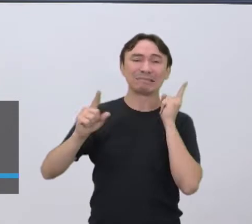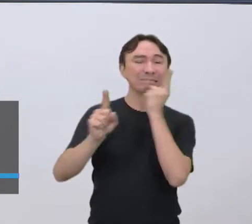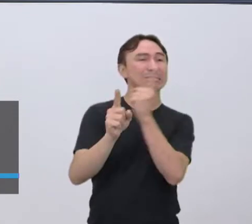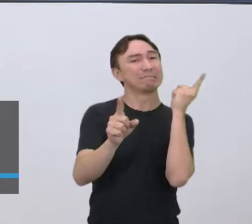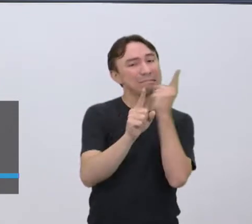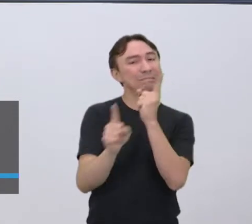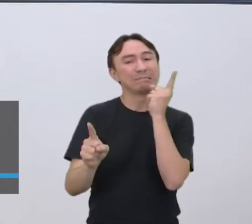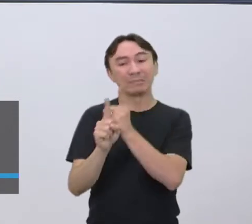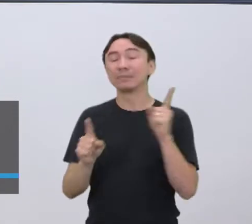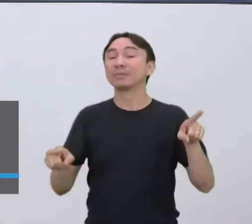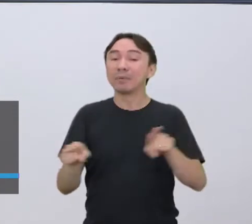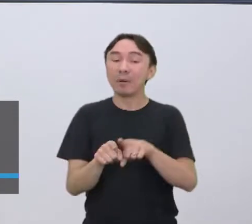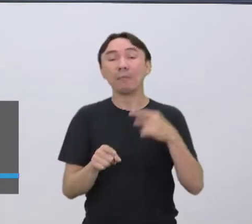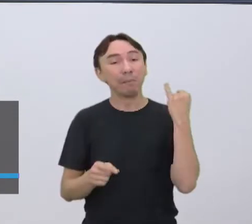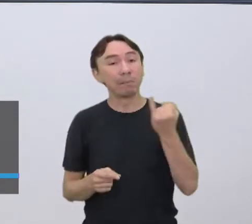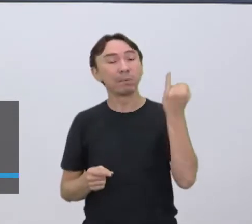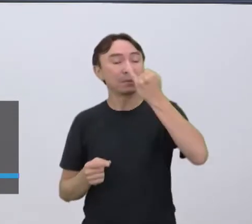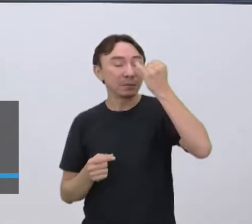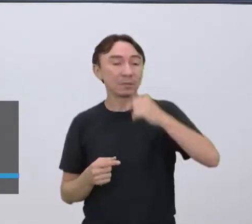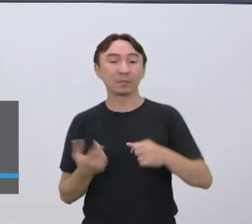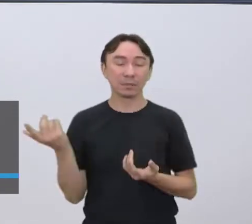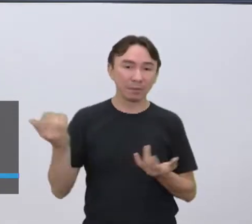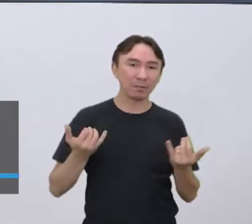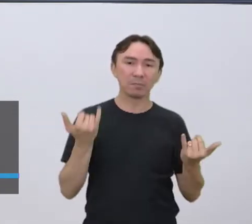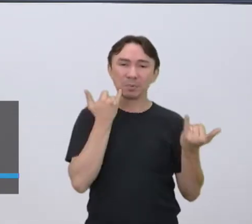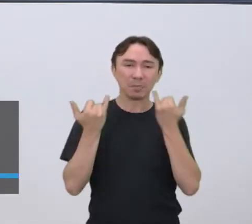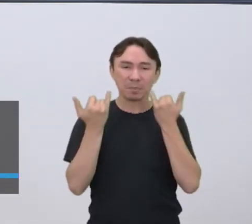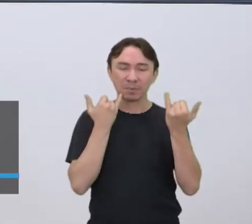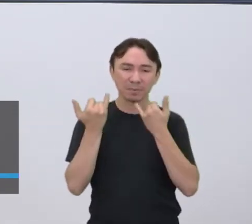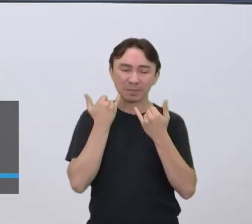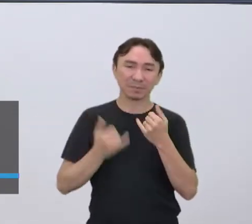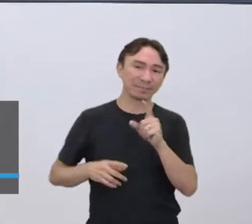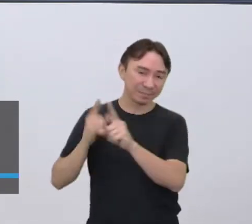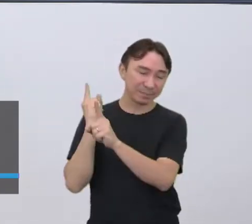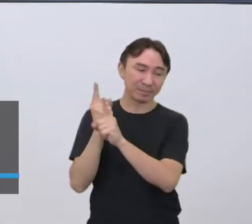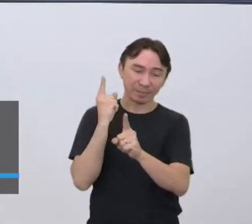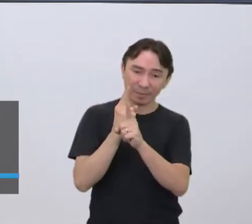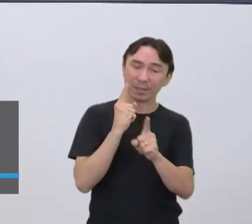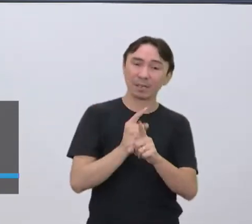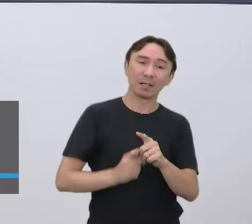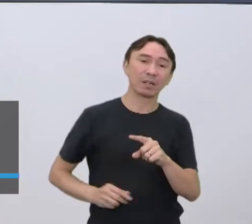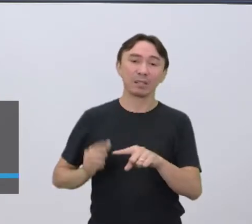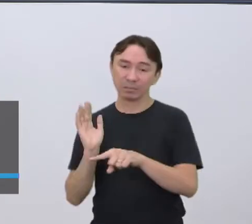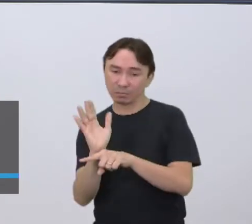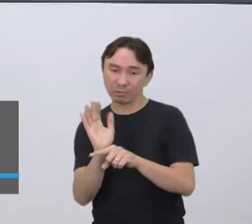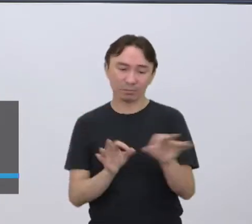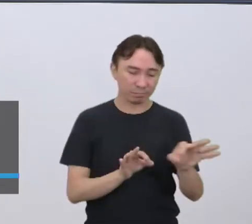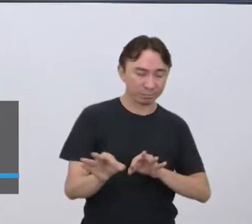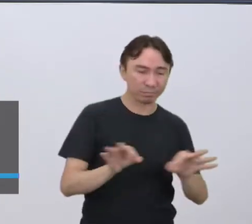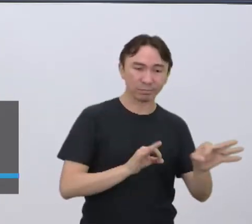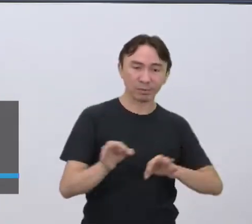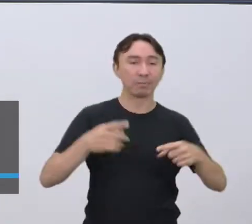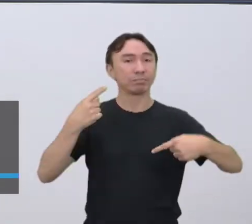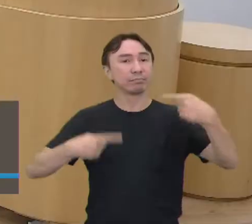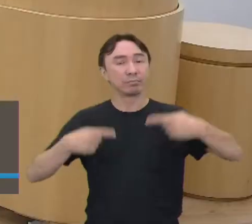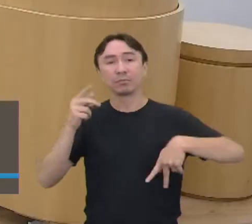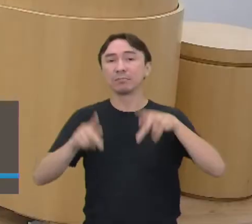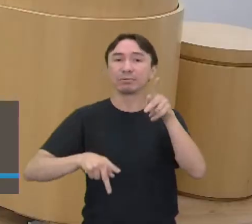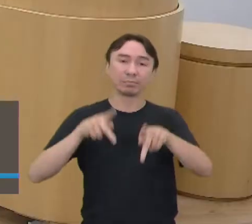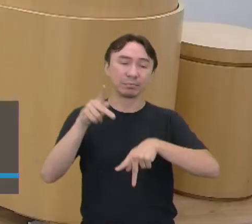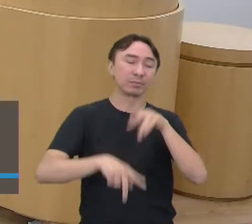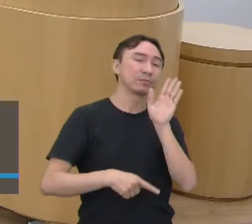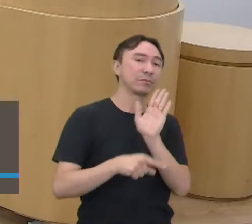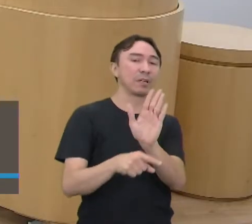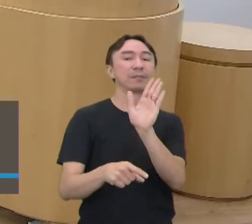essas informações para desenvolver aí políticas, né, públicas sempre em benefício da população brasileira. Mas se ela não for